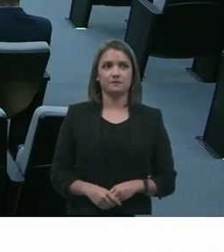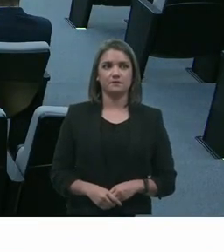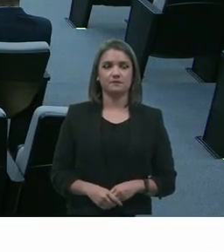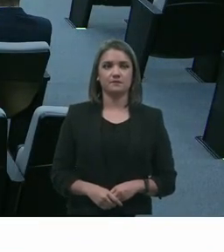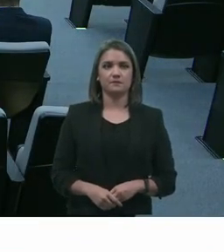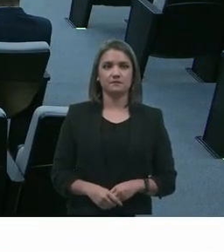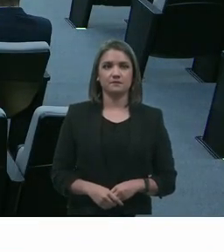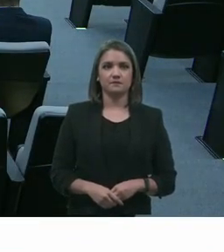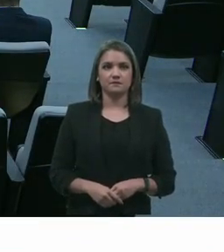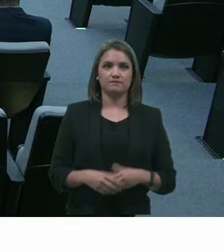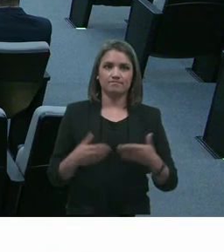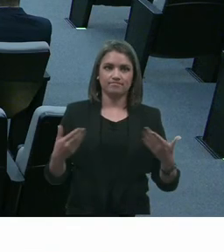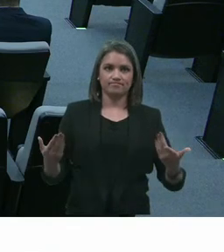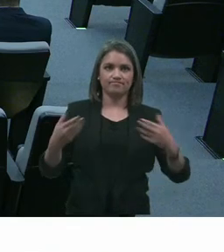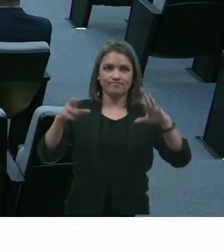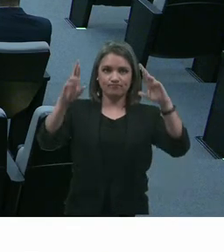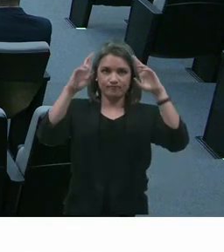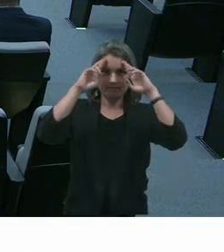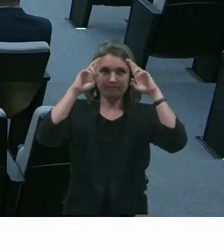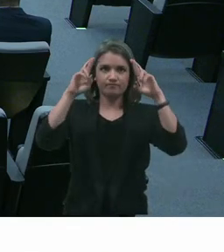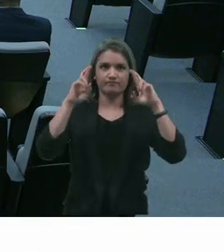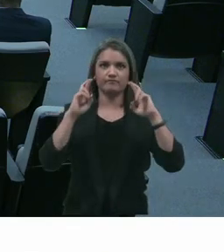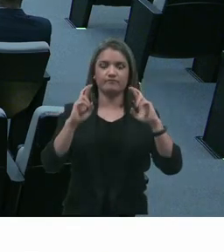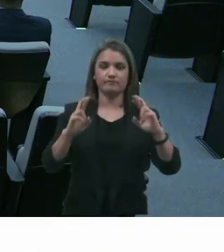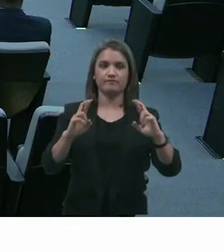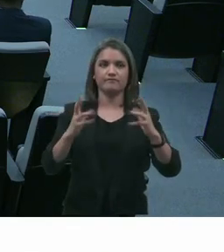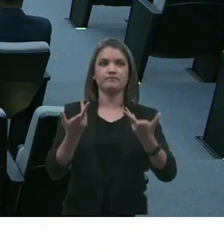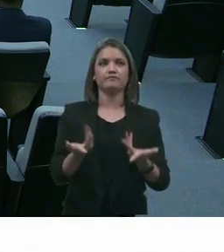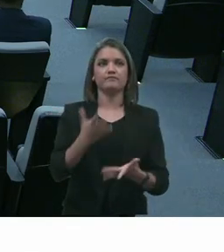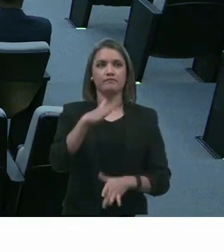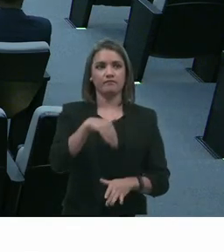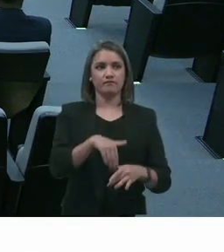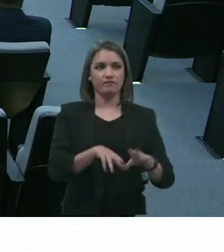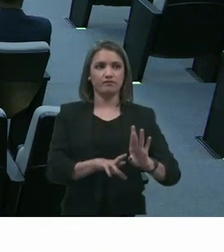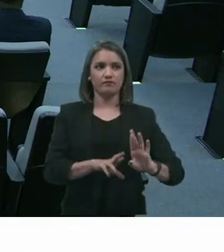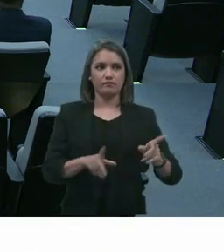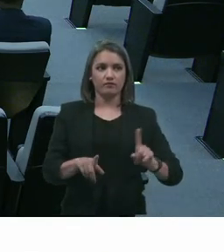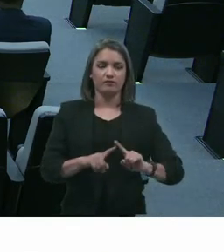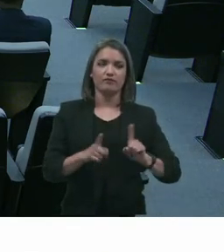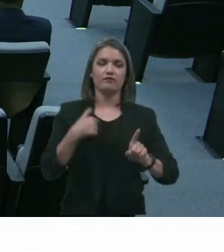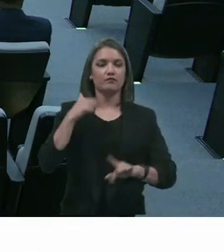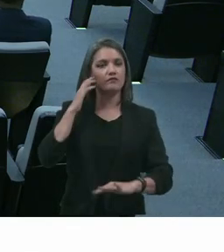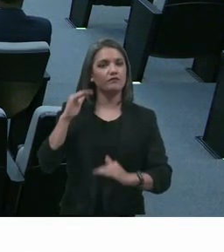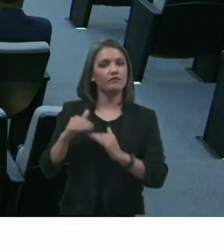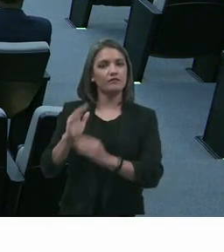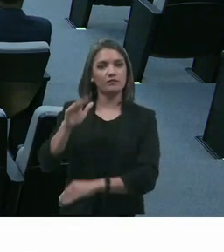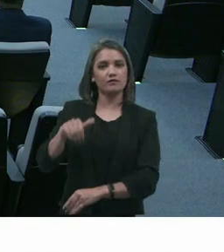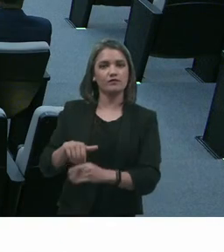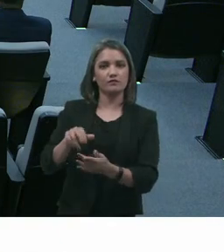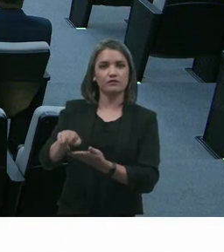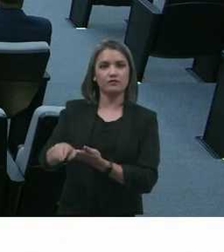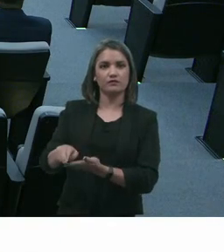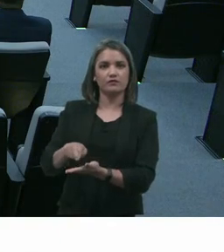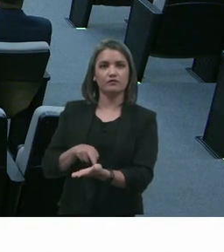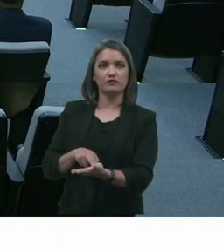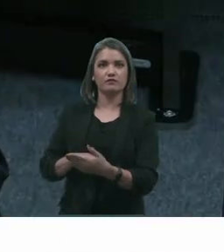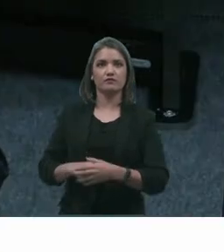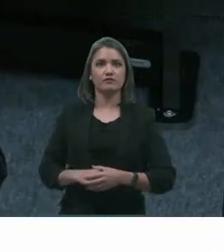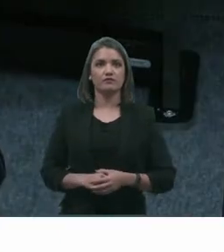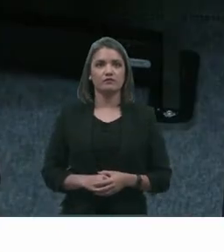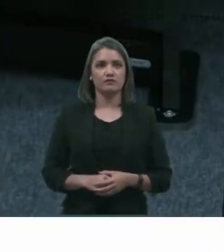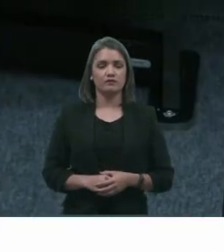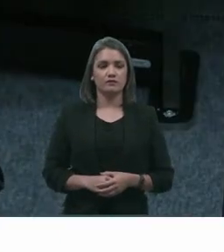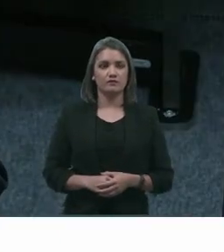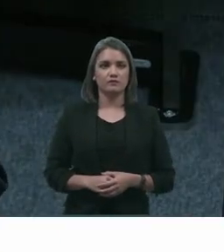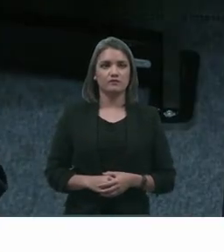com o máximo respeito à divergência apresentada, eu vou acompanhar o voto do eminente relator, né,